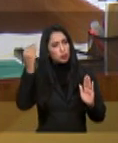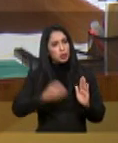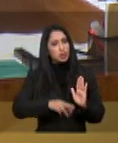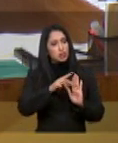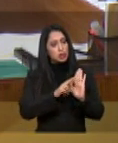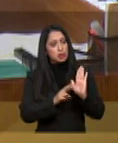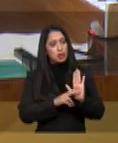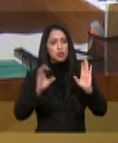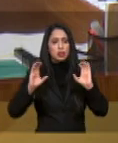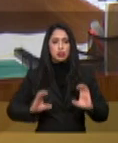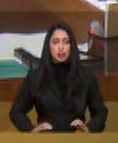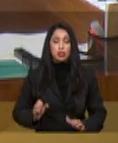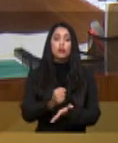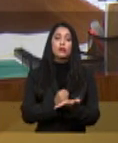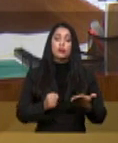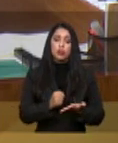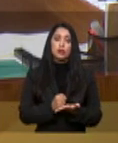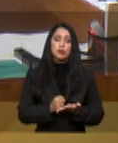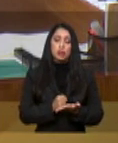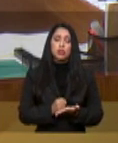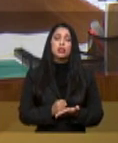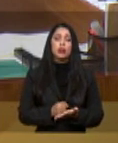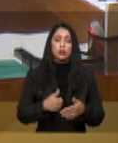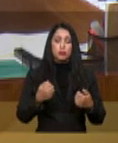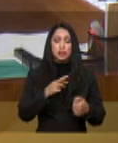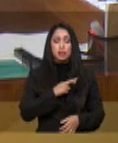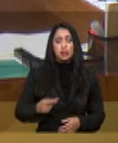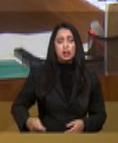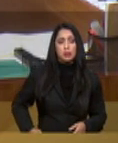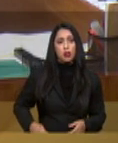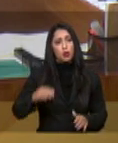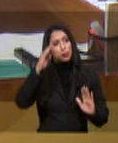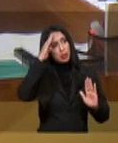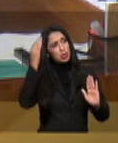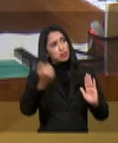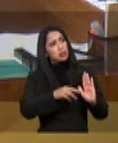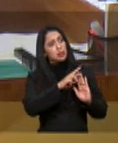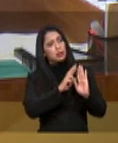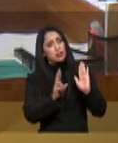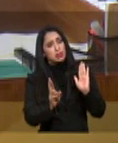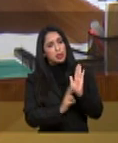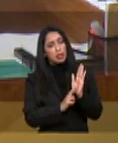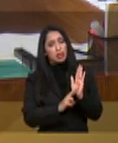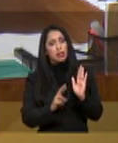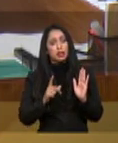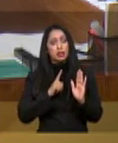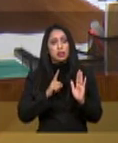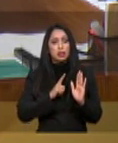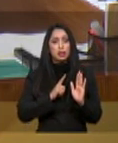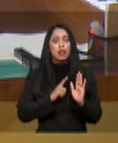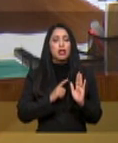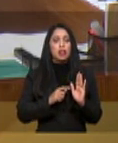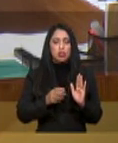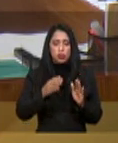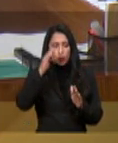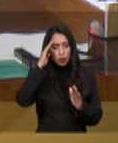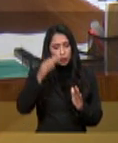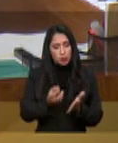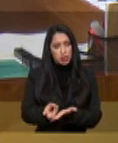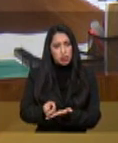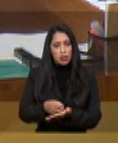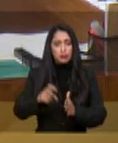cidadania, princípio fundamental da República. Por meio STF julga ação sobre se é possível representação fiscal para fins penais